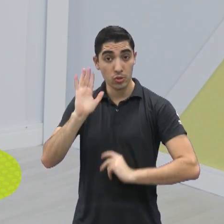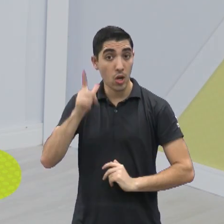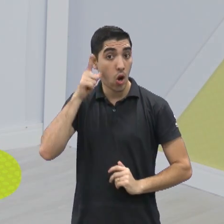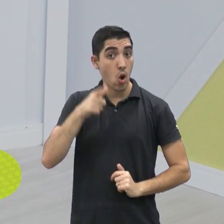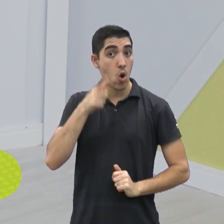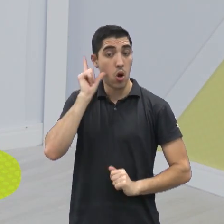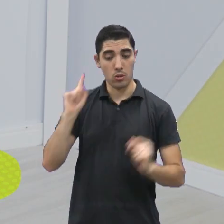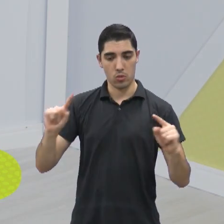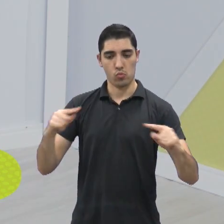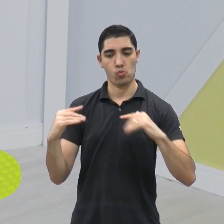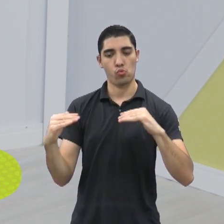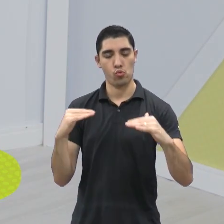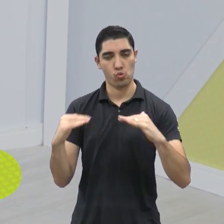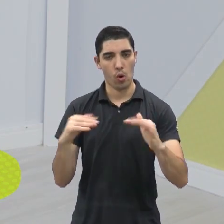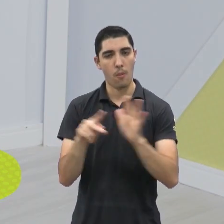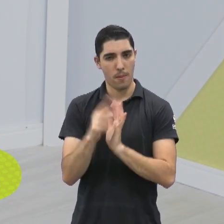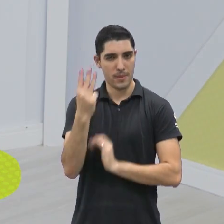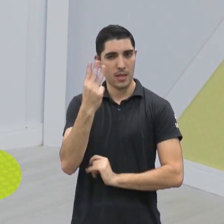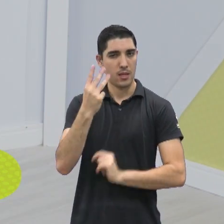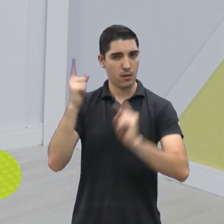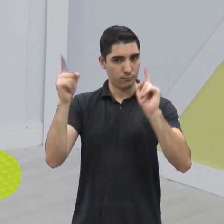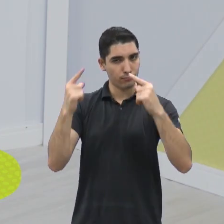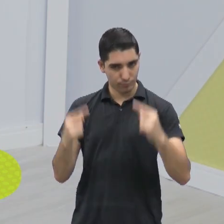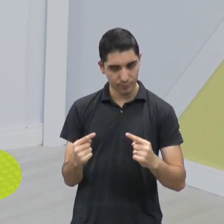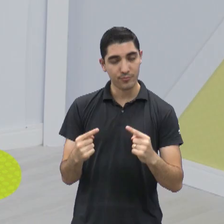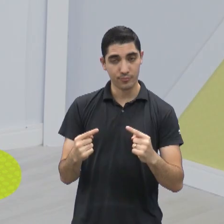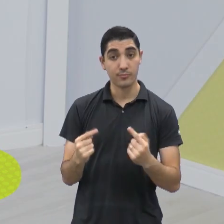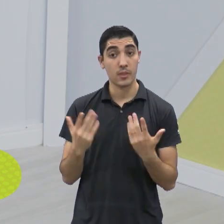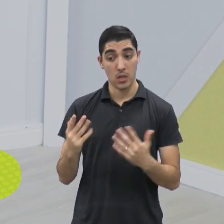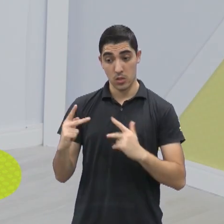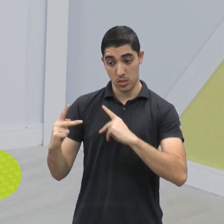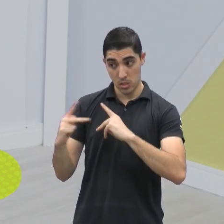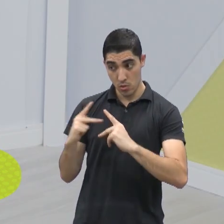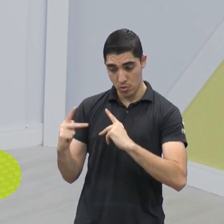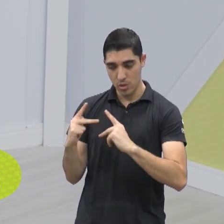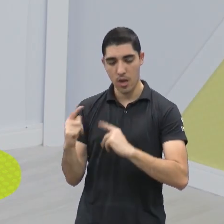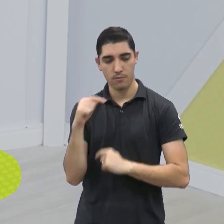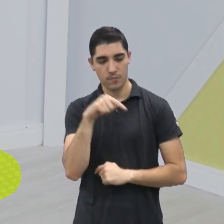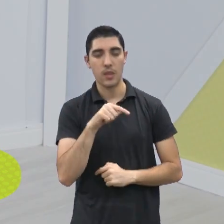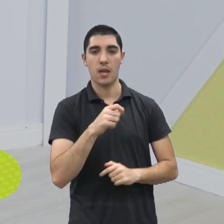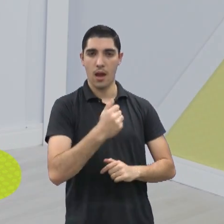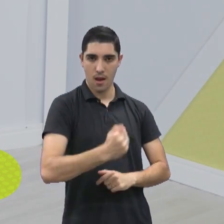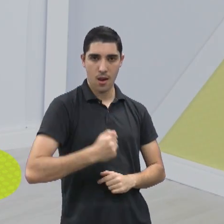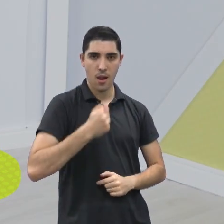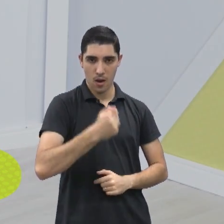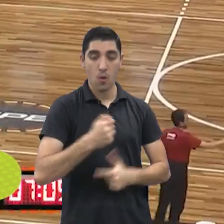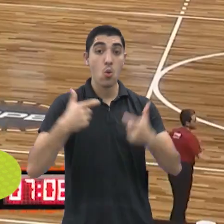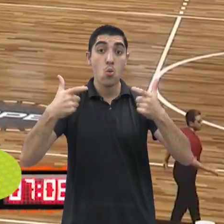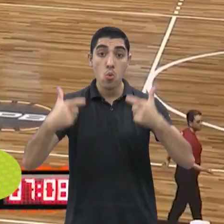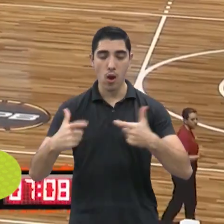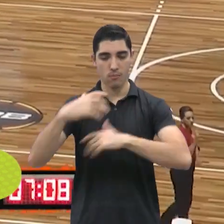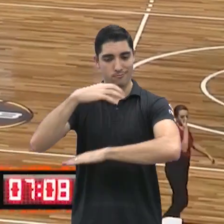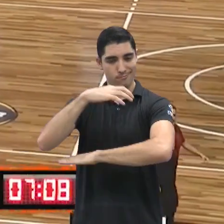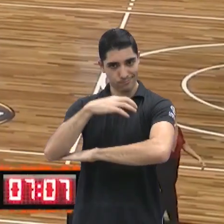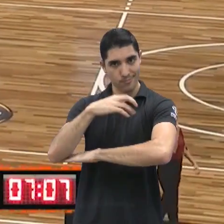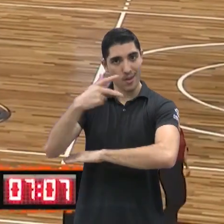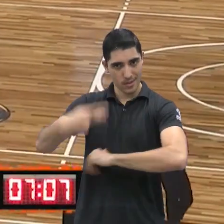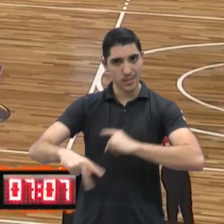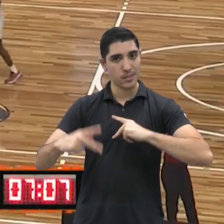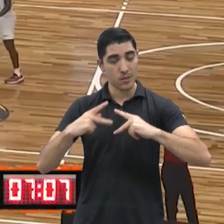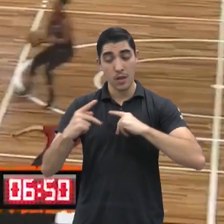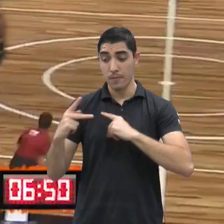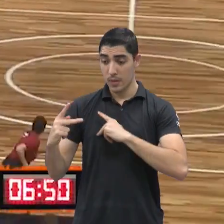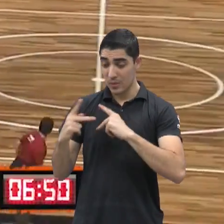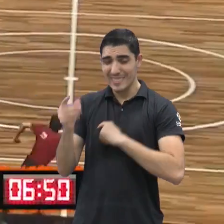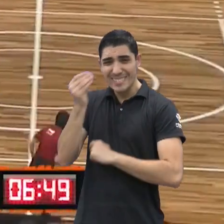ontem pela terceira rodada da competição. O São José recebeu o César Araraquara no ginásio do Teatrão, em busca da